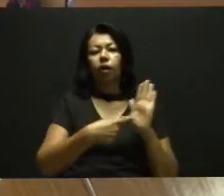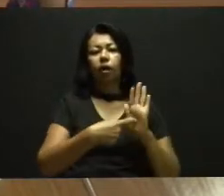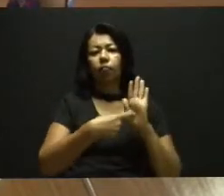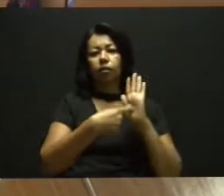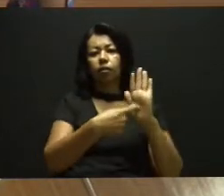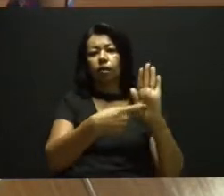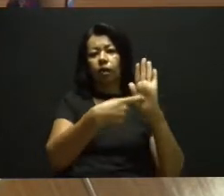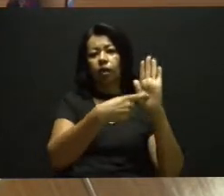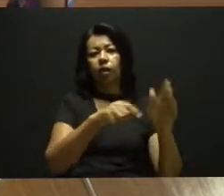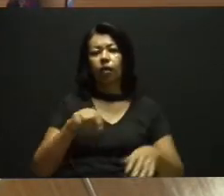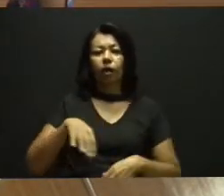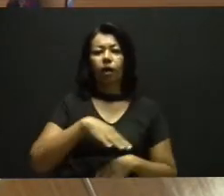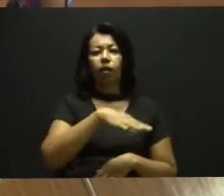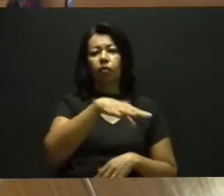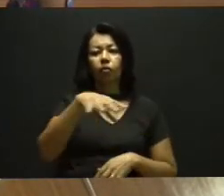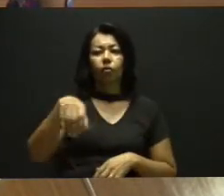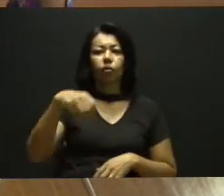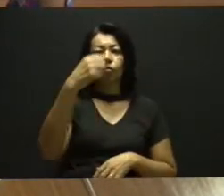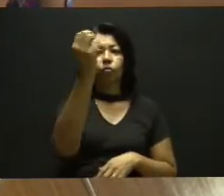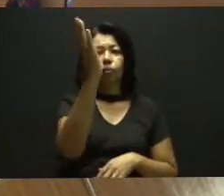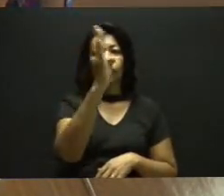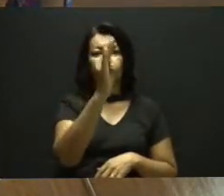vamos lá